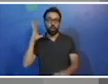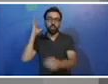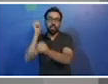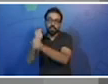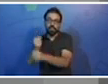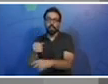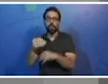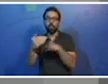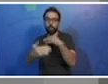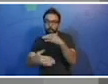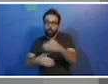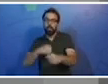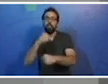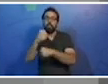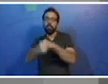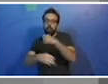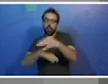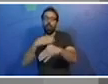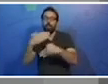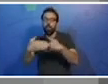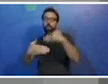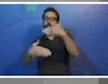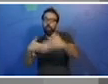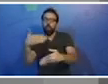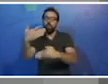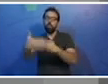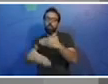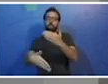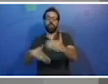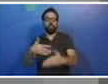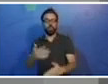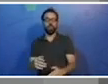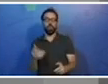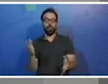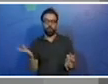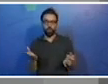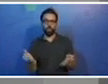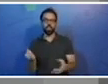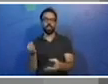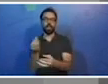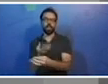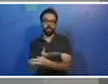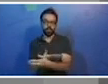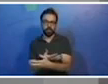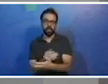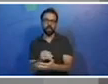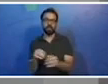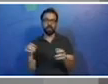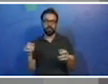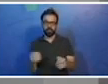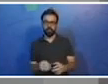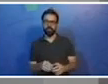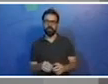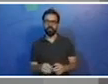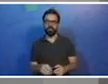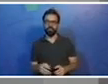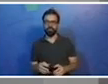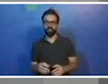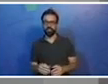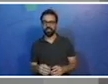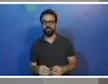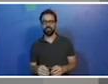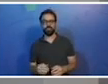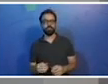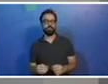hoje, já praticamente finalizando o nosso ano letivo, né? O que nós resolvemos